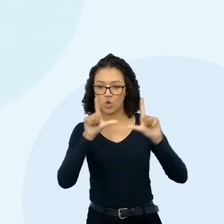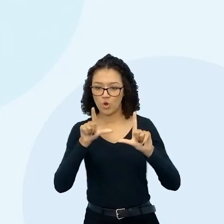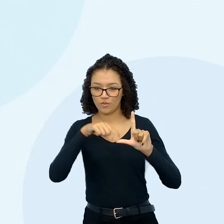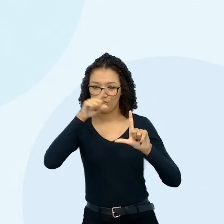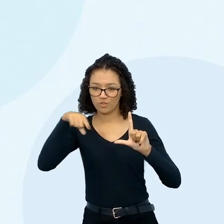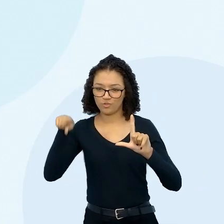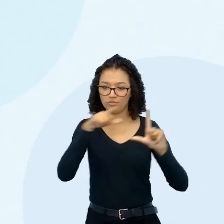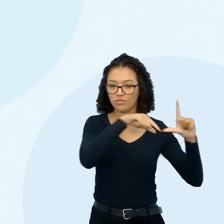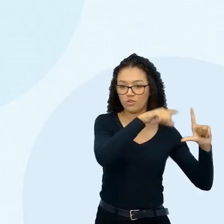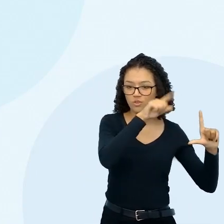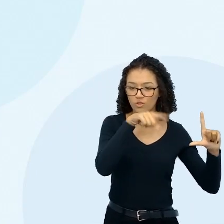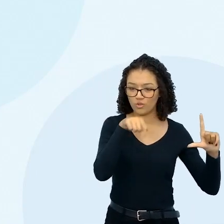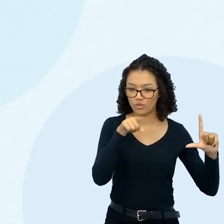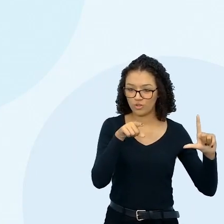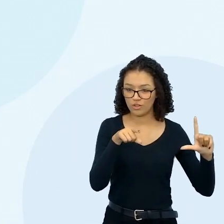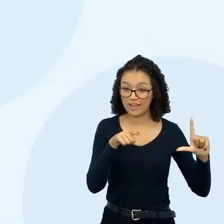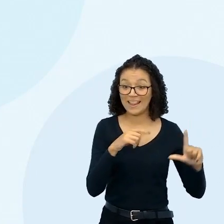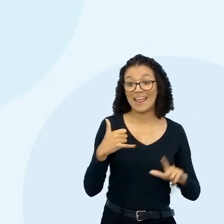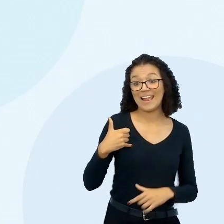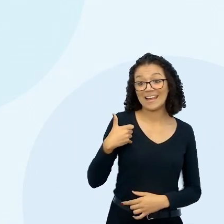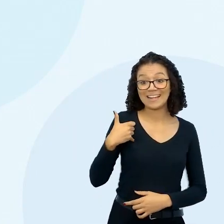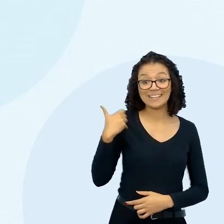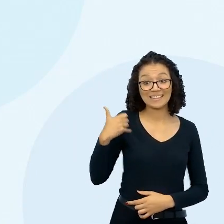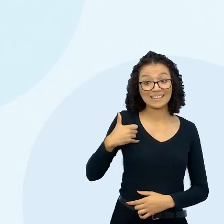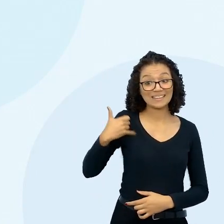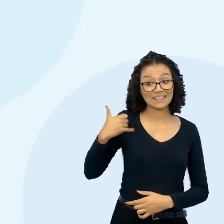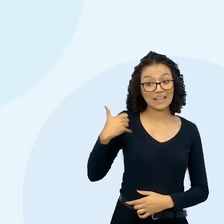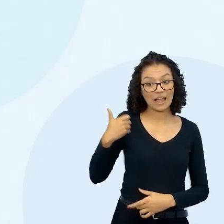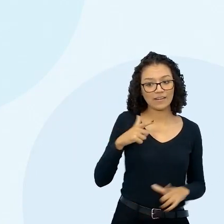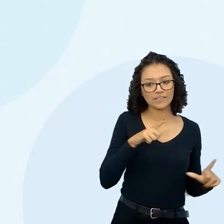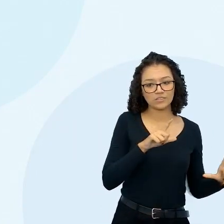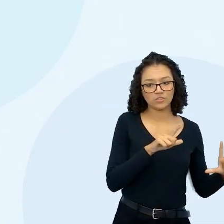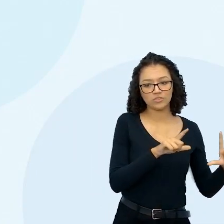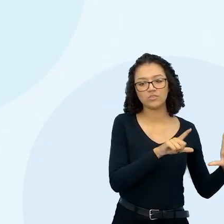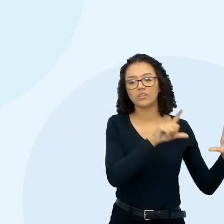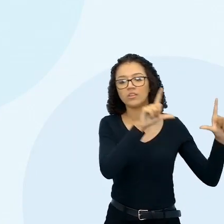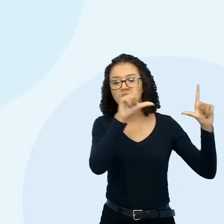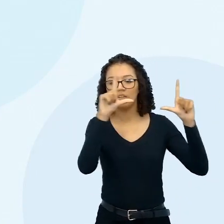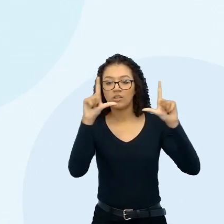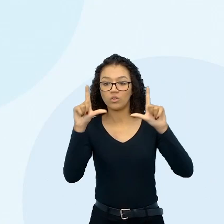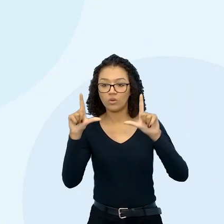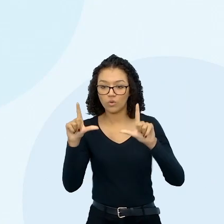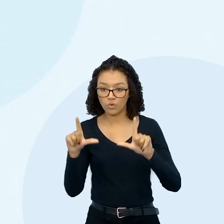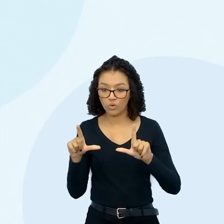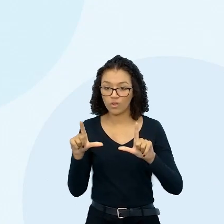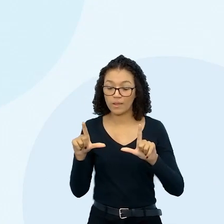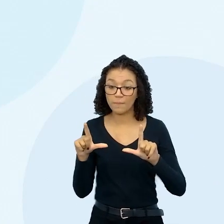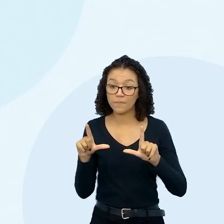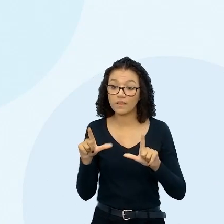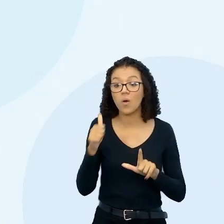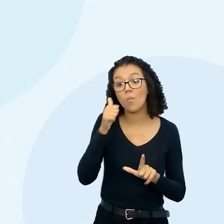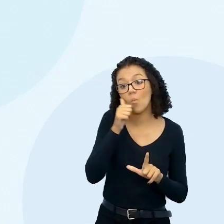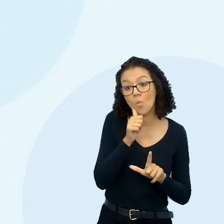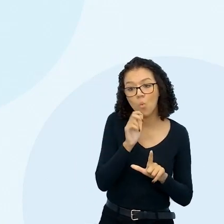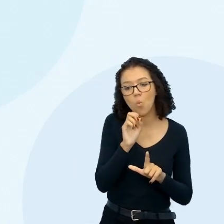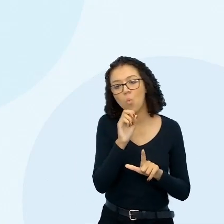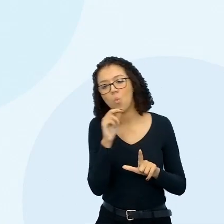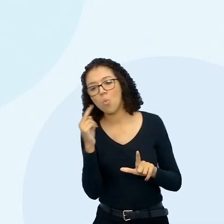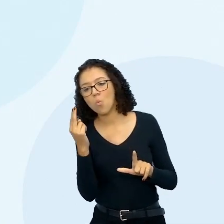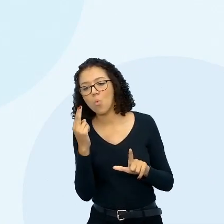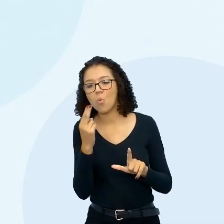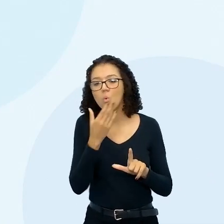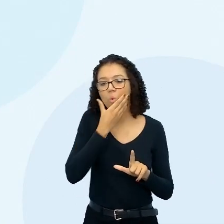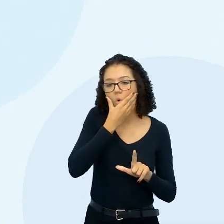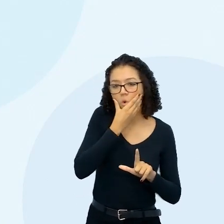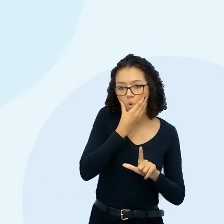de vítima, né, por faixa etária, aí por sexo no Brasil, e o gráfico 2, porcentagem de vítima